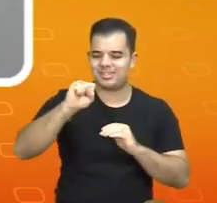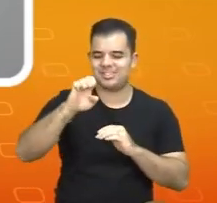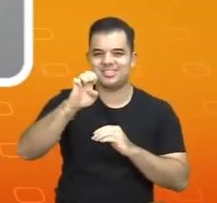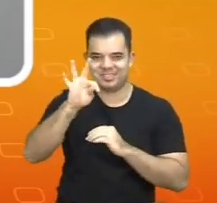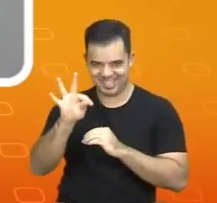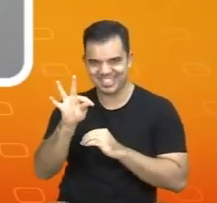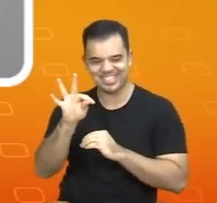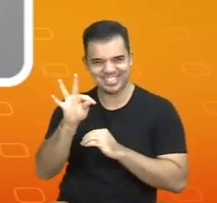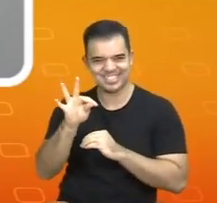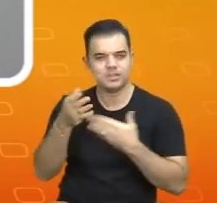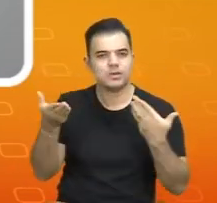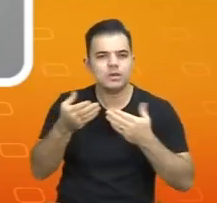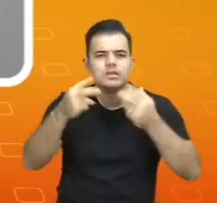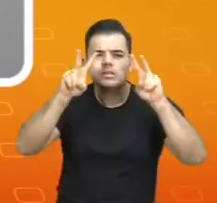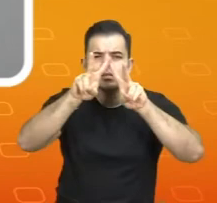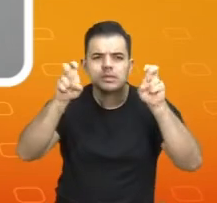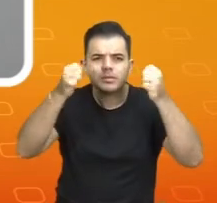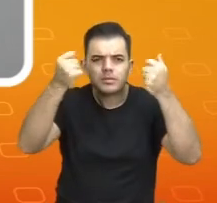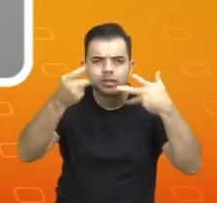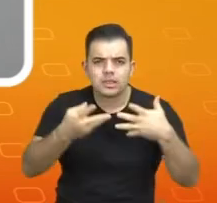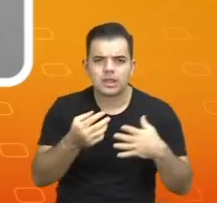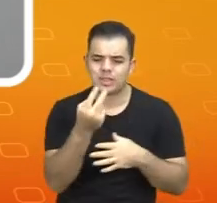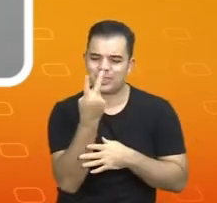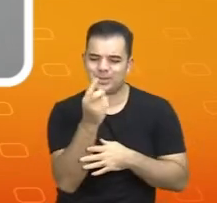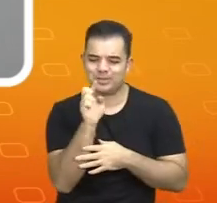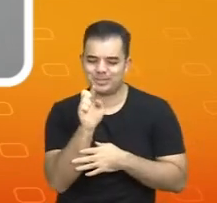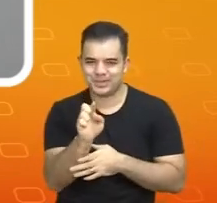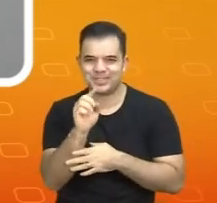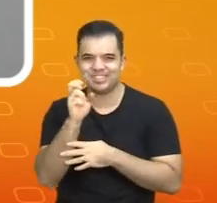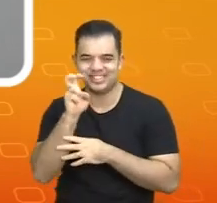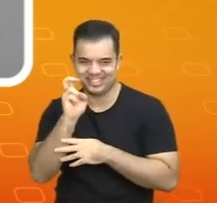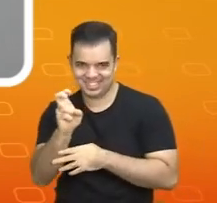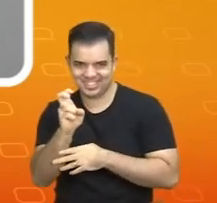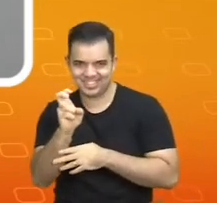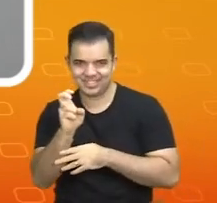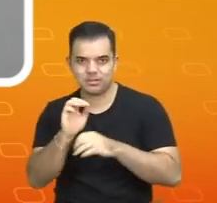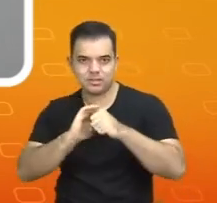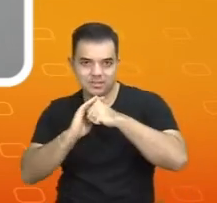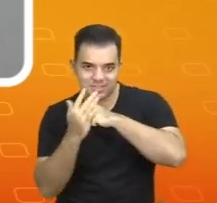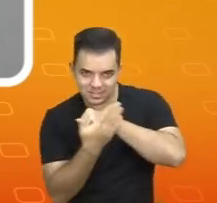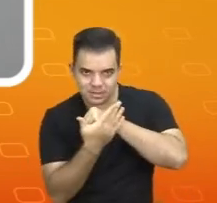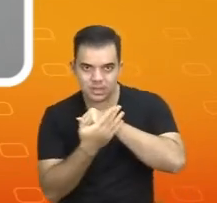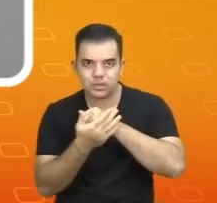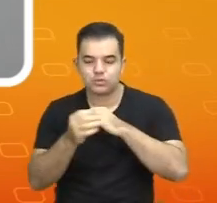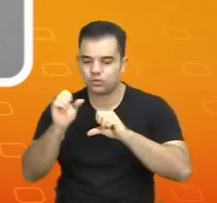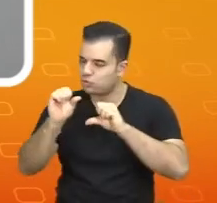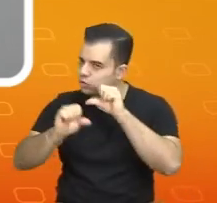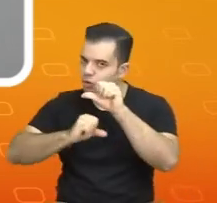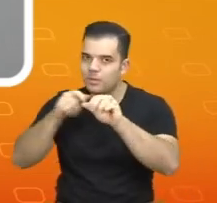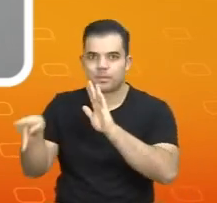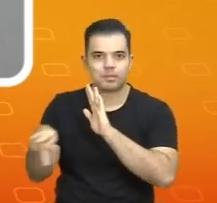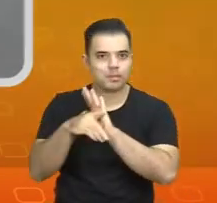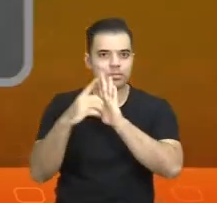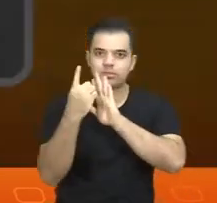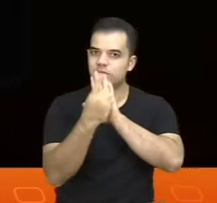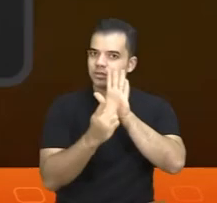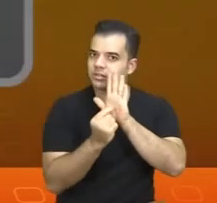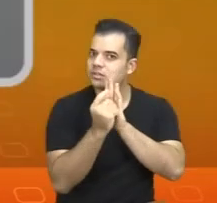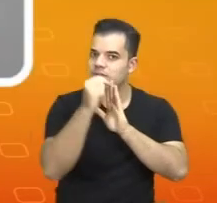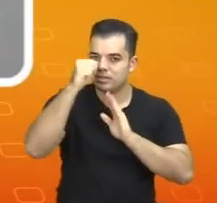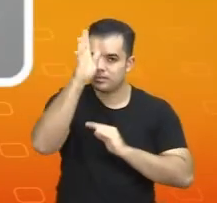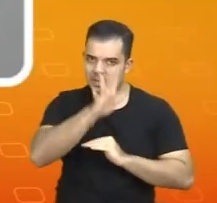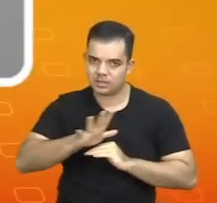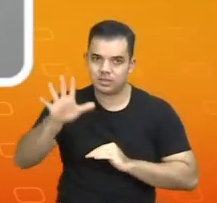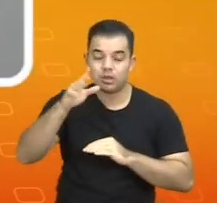Hoje falaremos a respeito da TV 2.5, que é a evolução do padrão de TV digital no Brasil, cuja norma